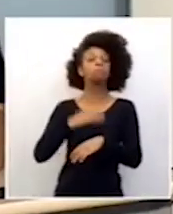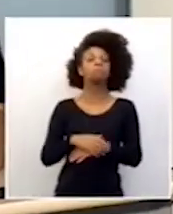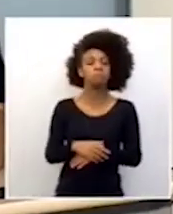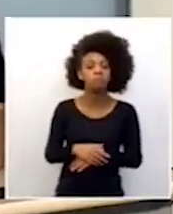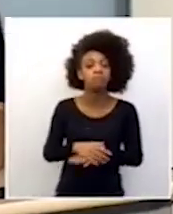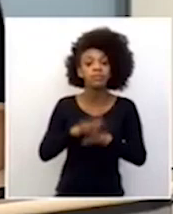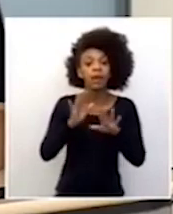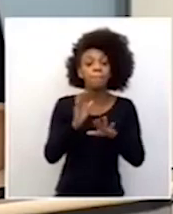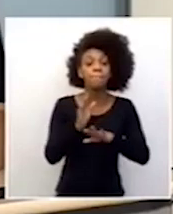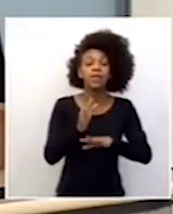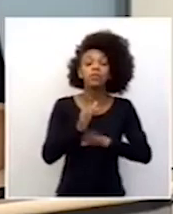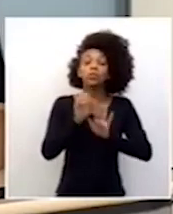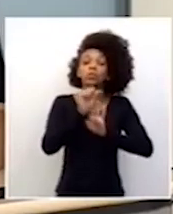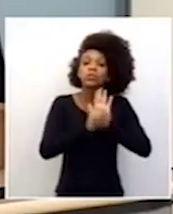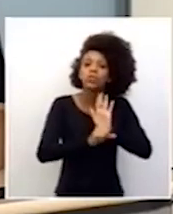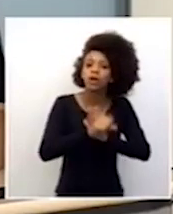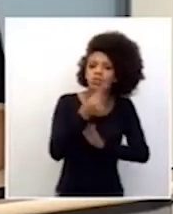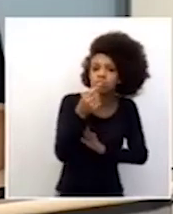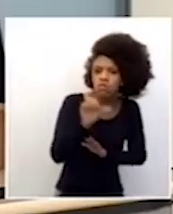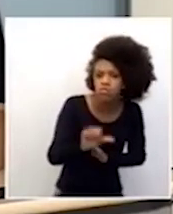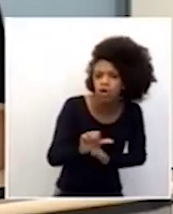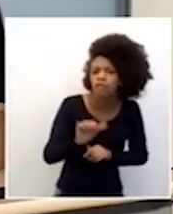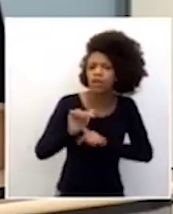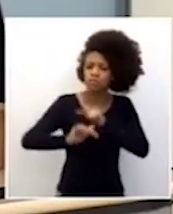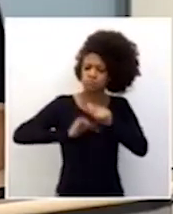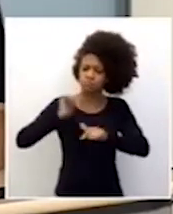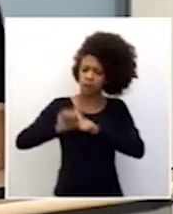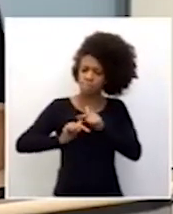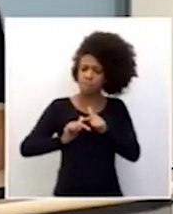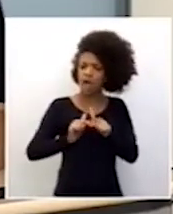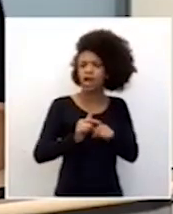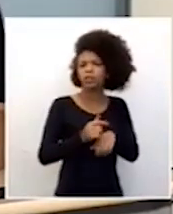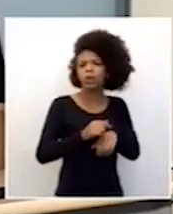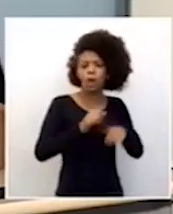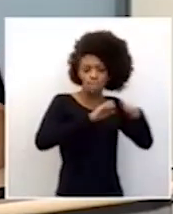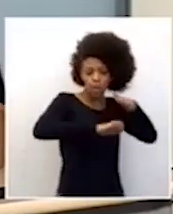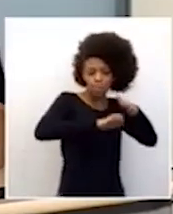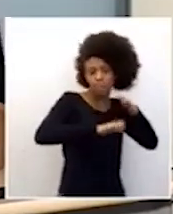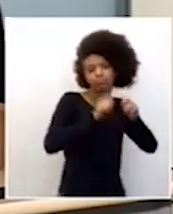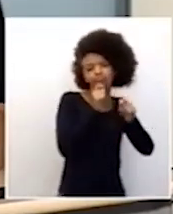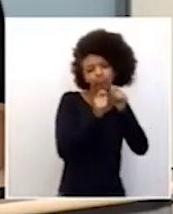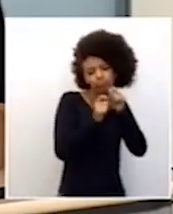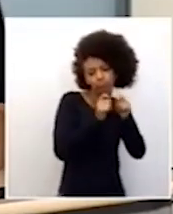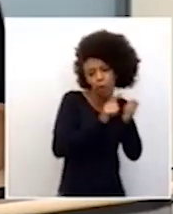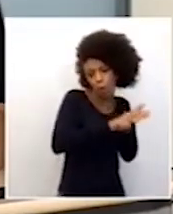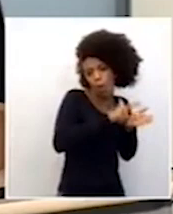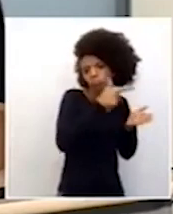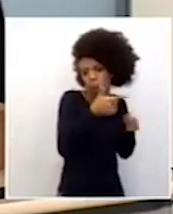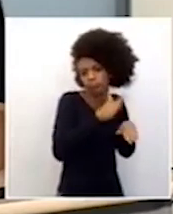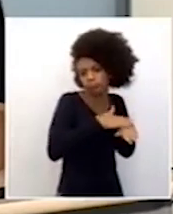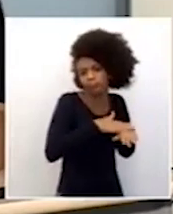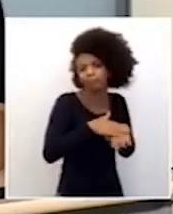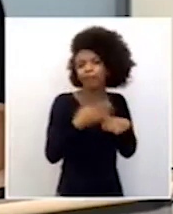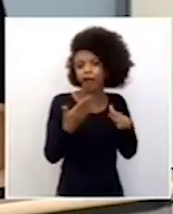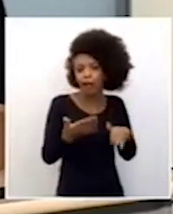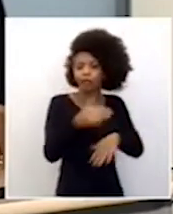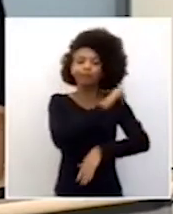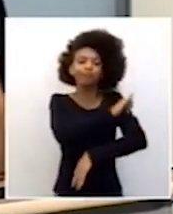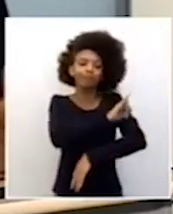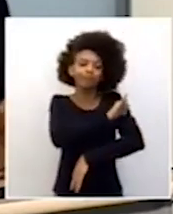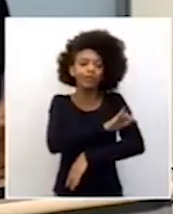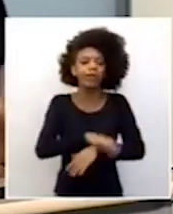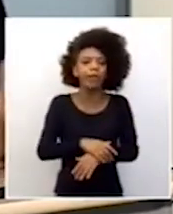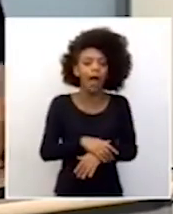XIX, ele vai trabalhar no Gazeta de Notícias, que é um jornal lá do Rio de Janeiro, que era um jornal lá do Rio de Janeiro, e ele é